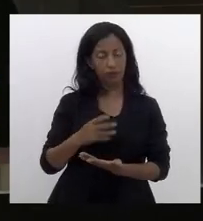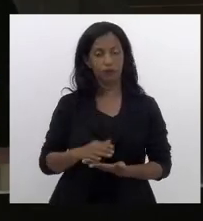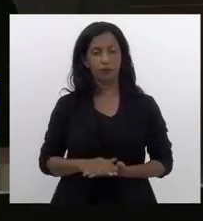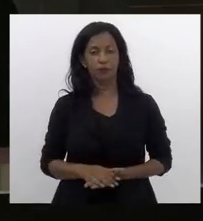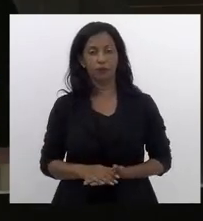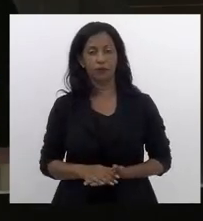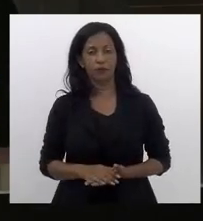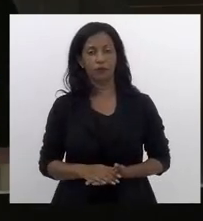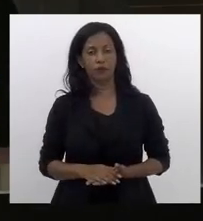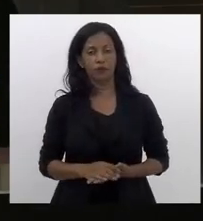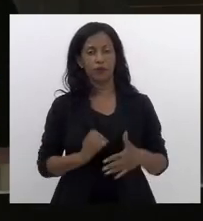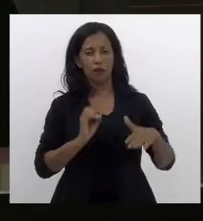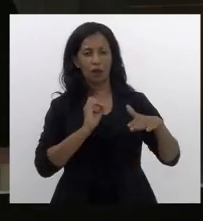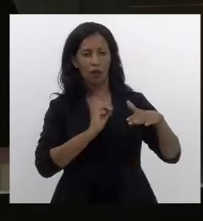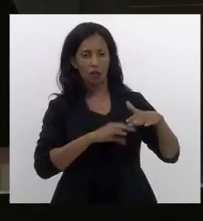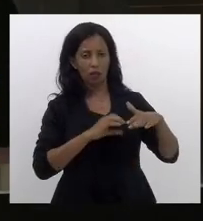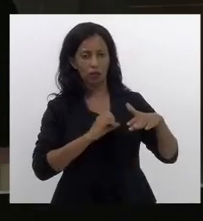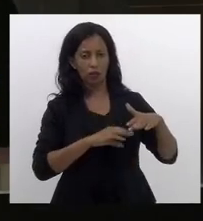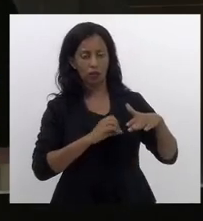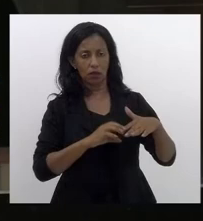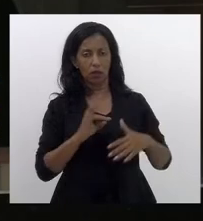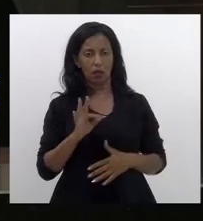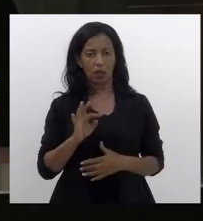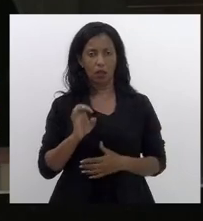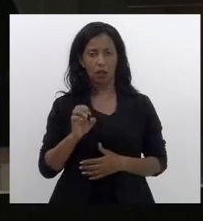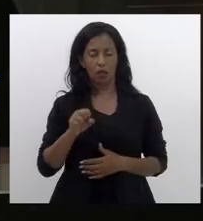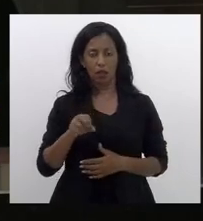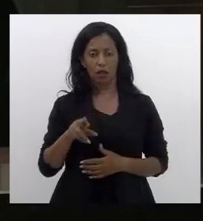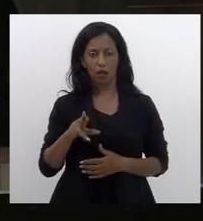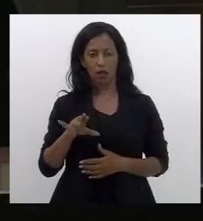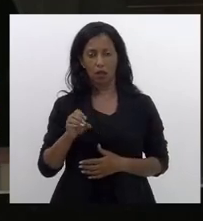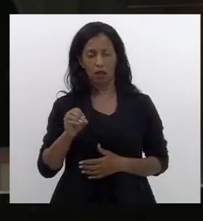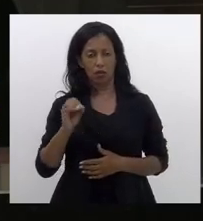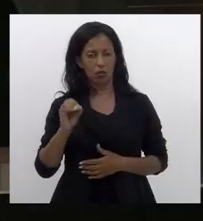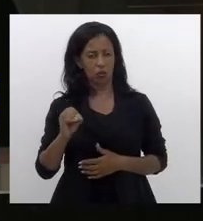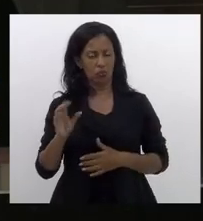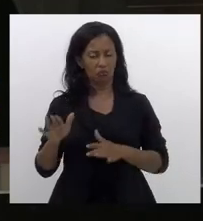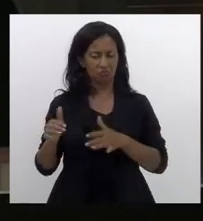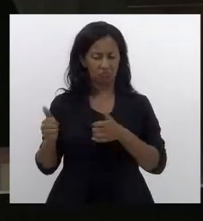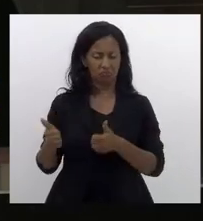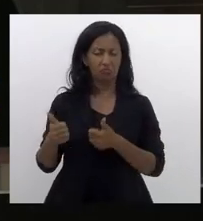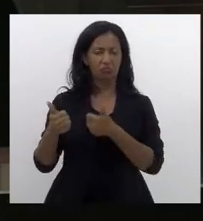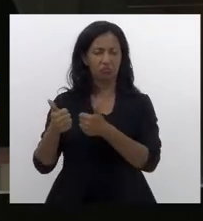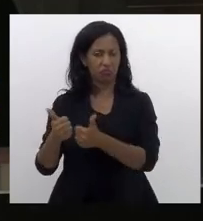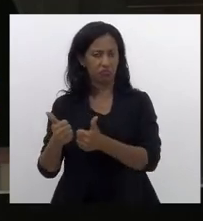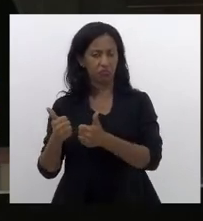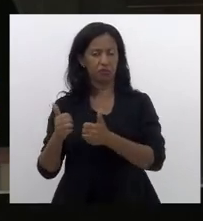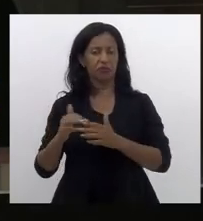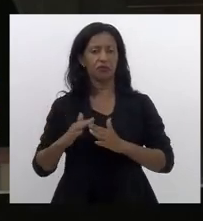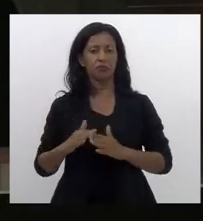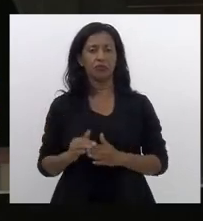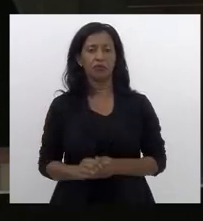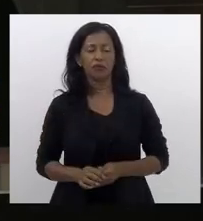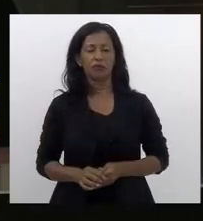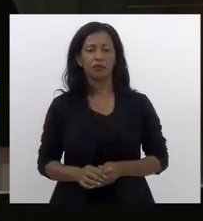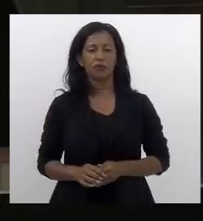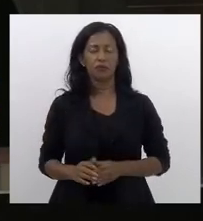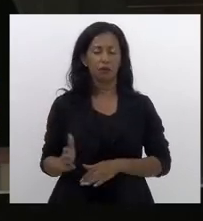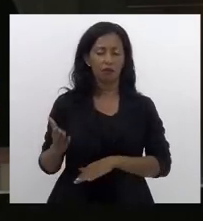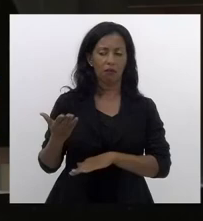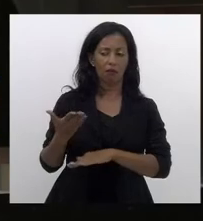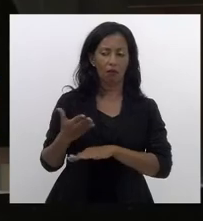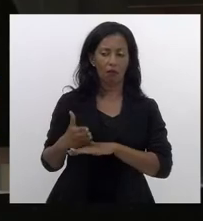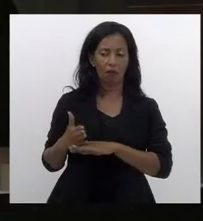que o Caixa do Tesouro se comportou muito bem no exercício